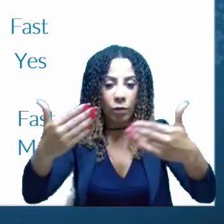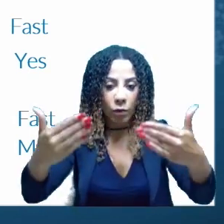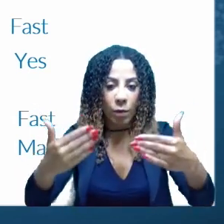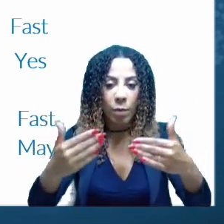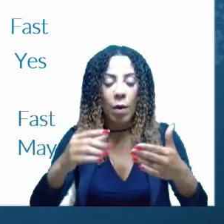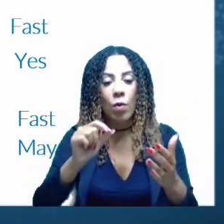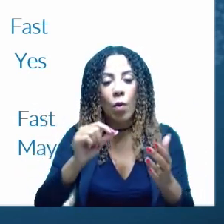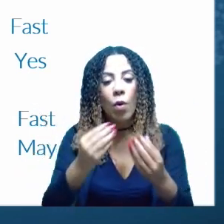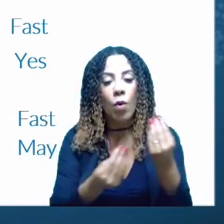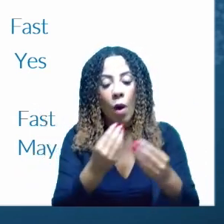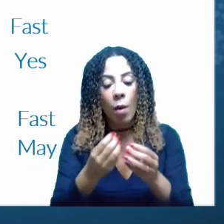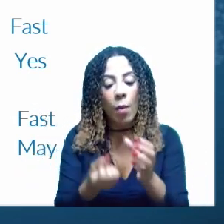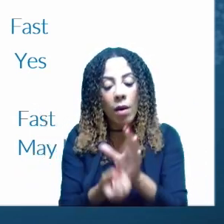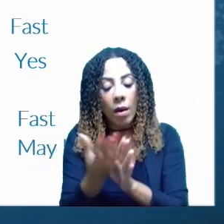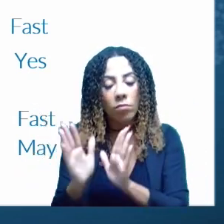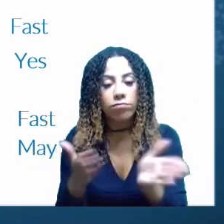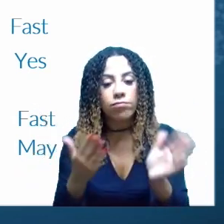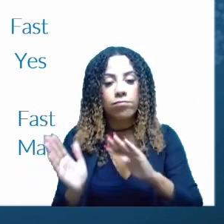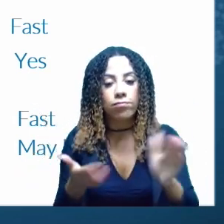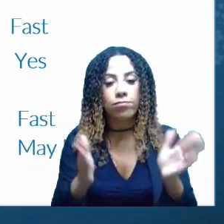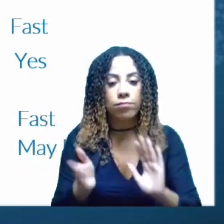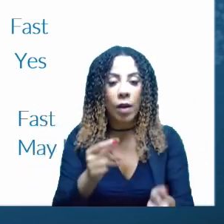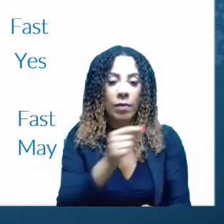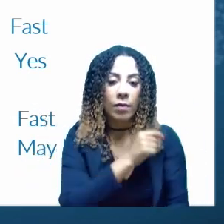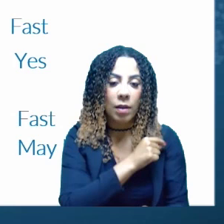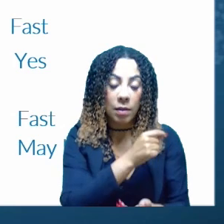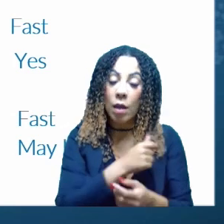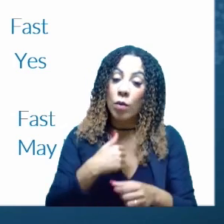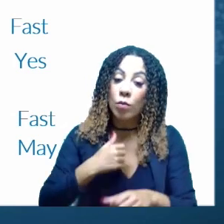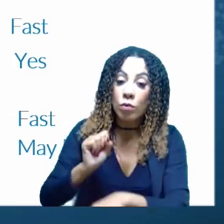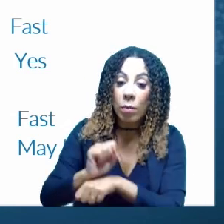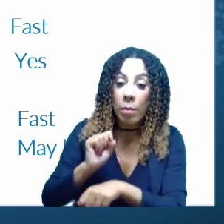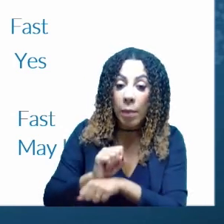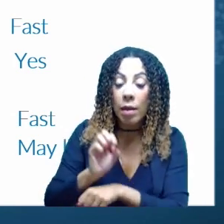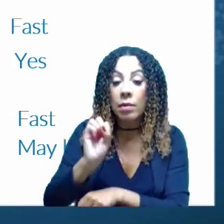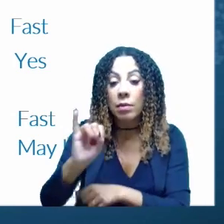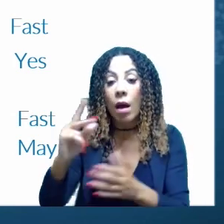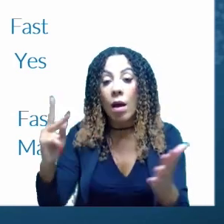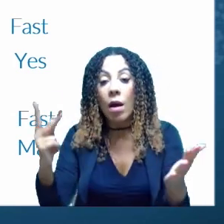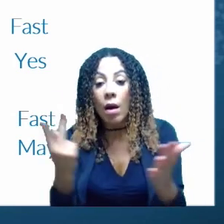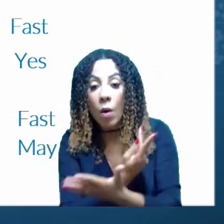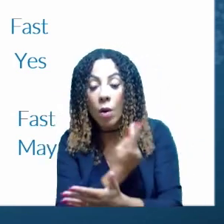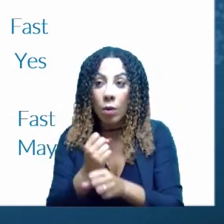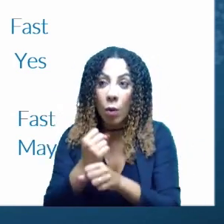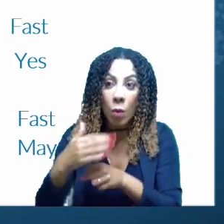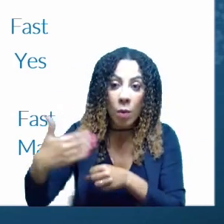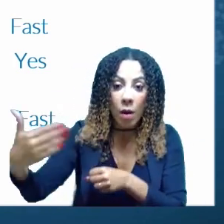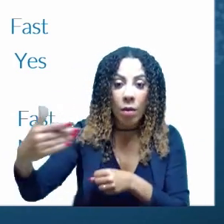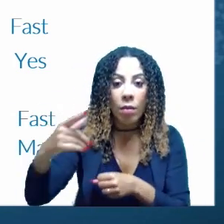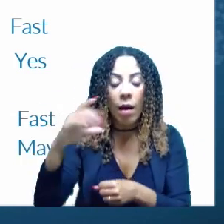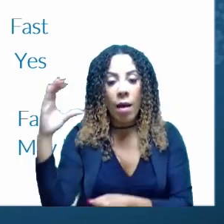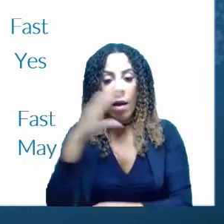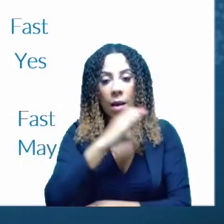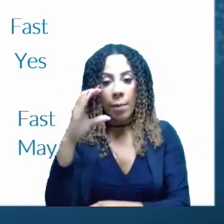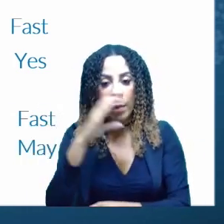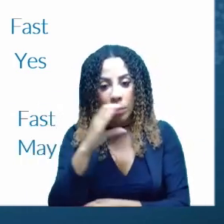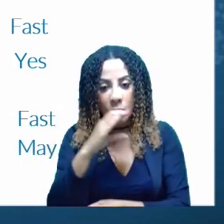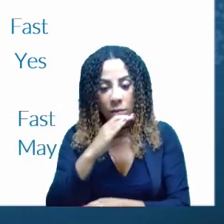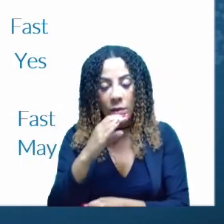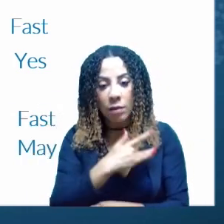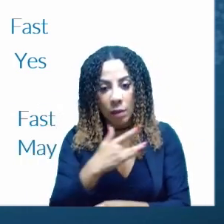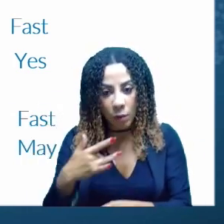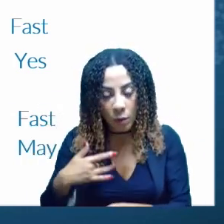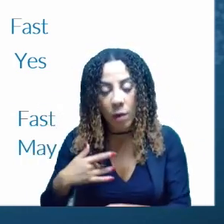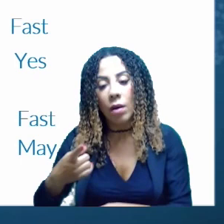regimes de produção de vacinas, e eu espero que, se houver uma nova emergência sanitária em alguns anos, essas vacinas baseadas